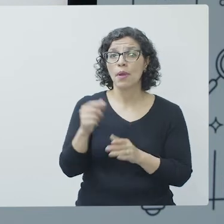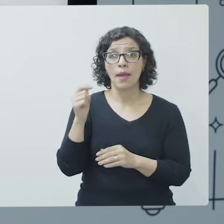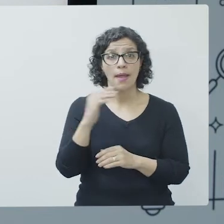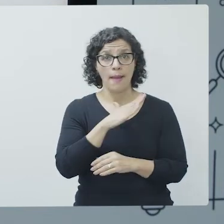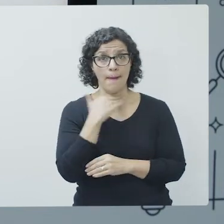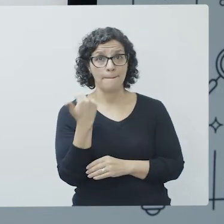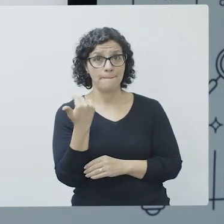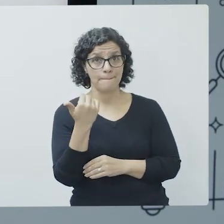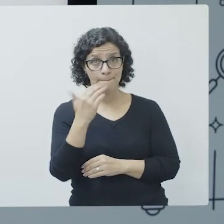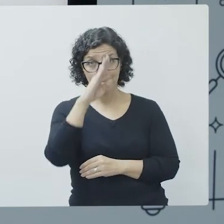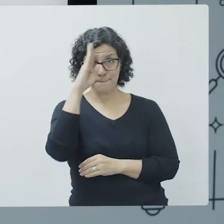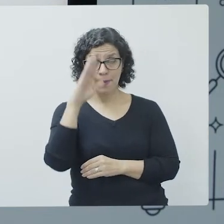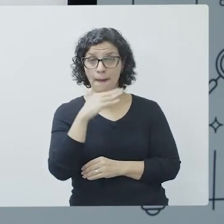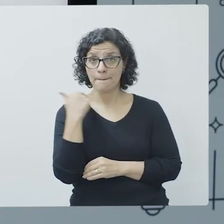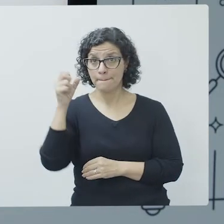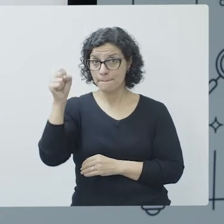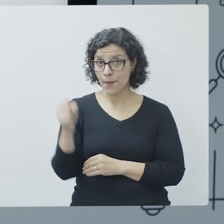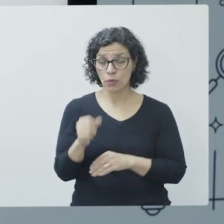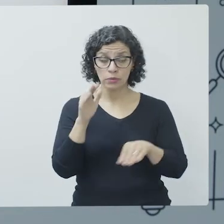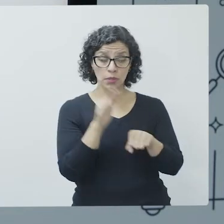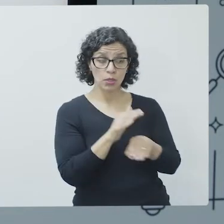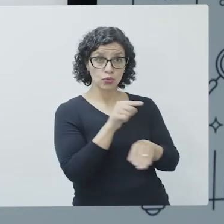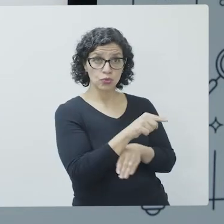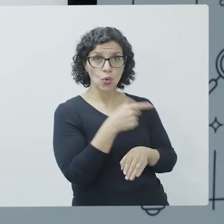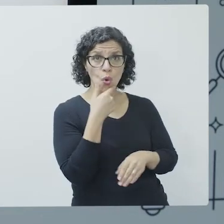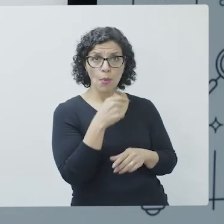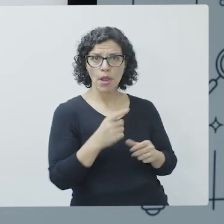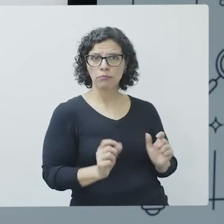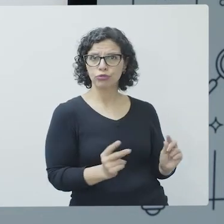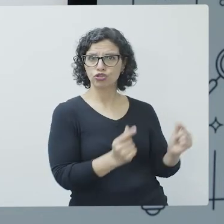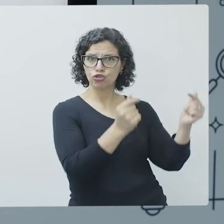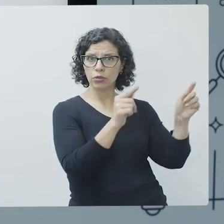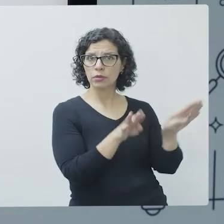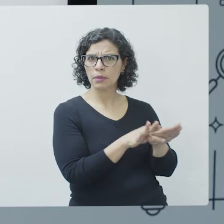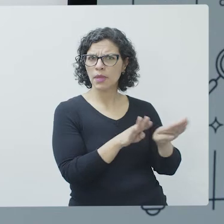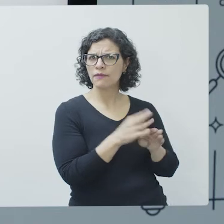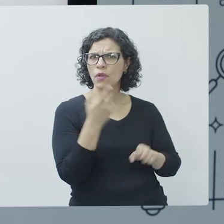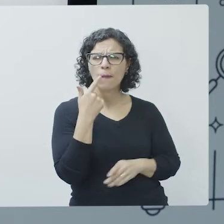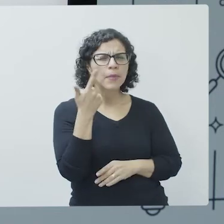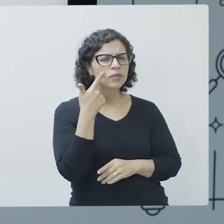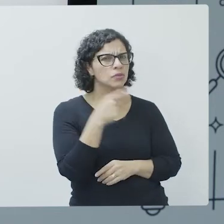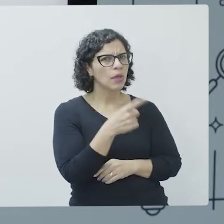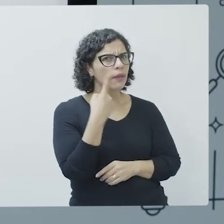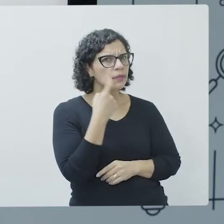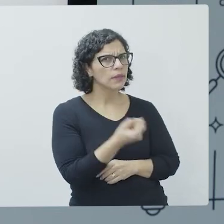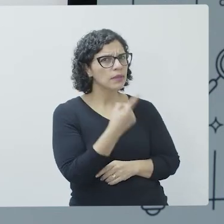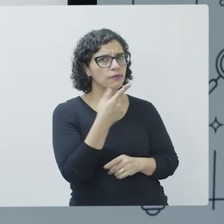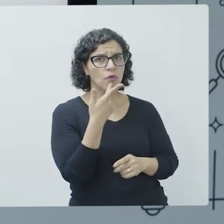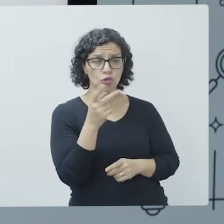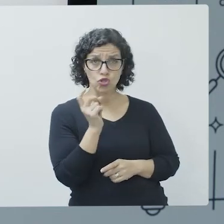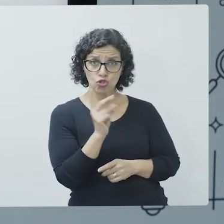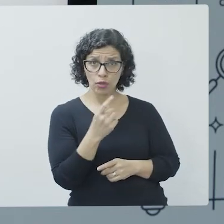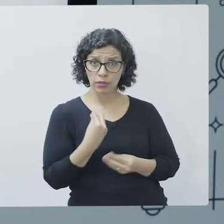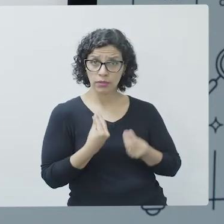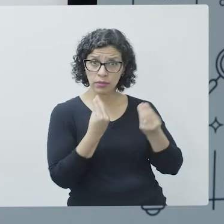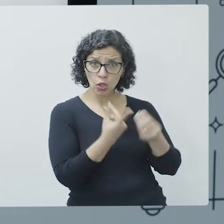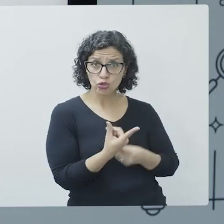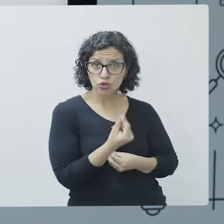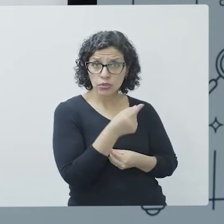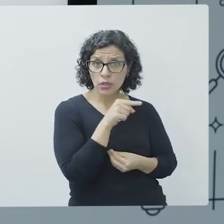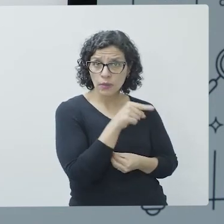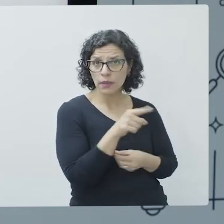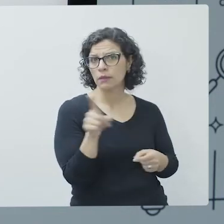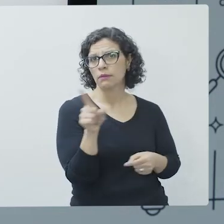retribuição que a morte deu, transformar esse homem em um homem rico, mas ela não, olha só que interessante, porque ela não somente deu